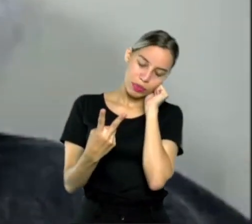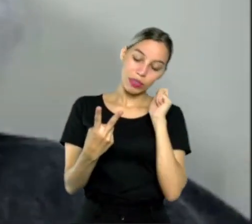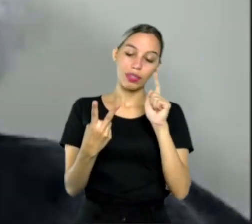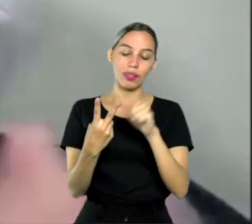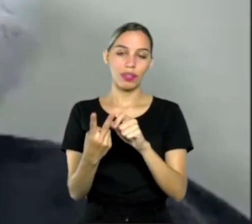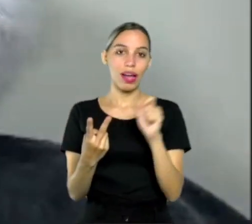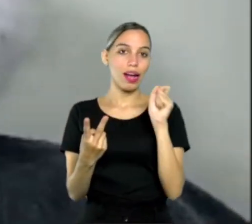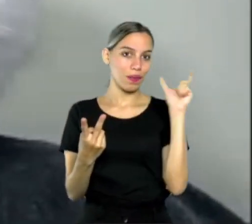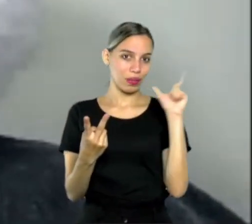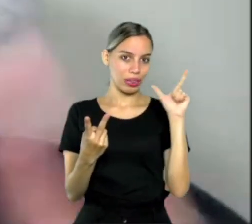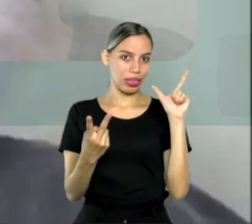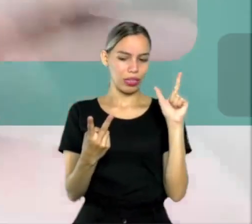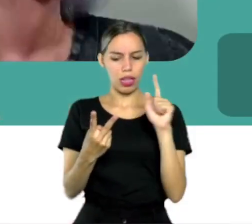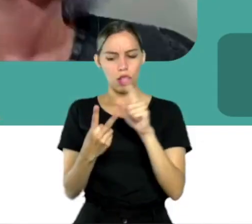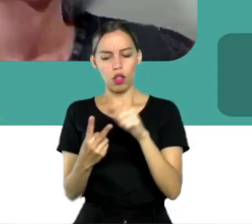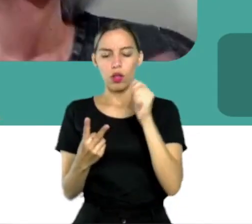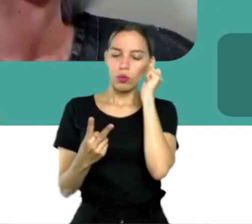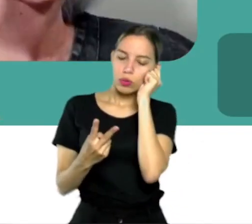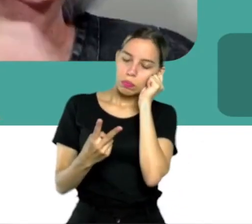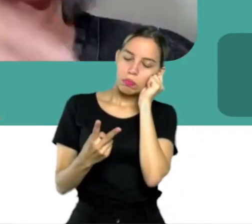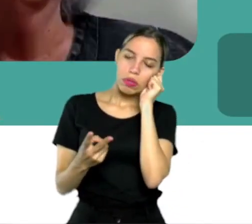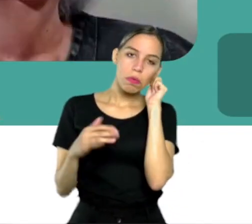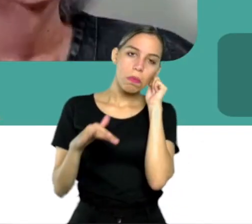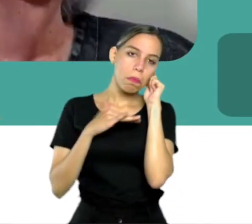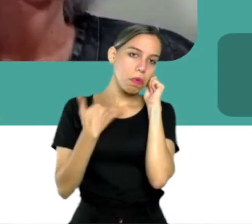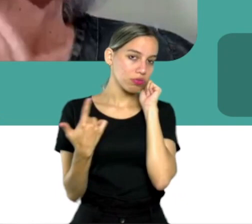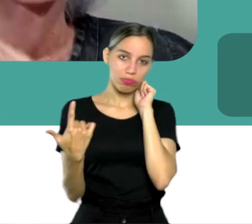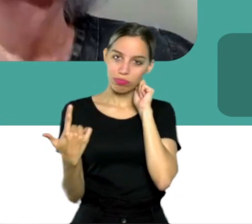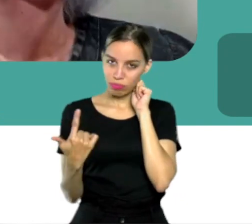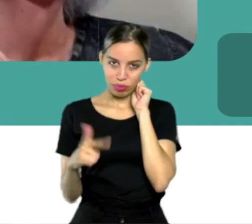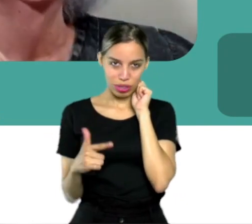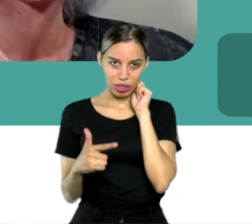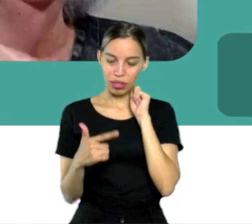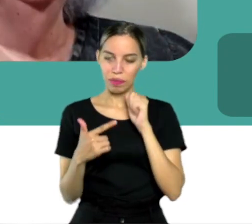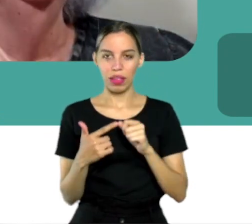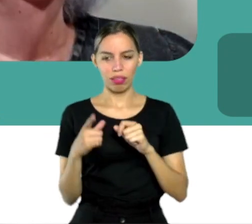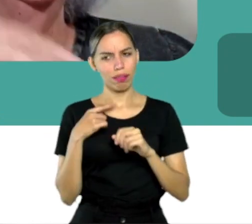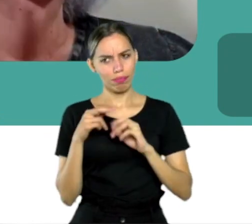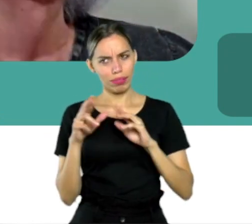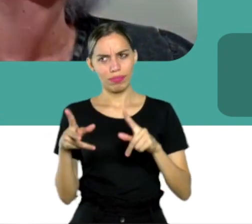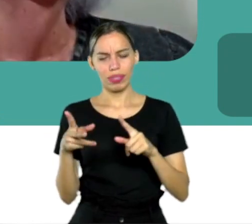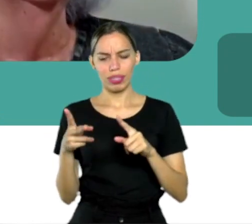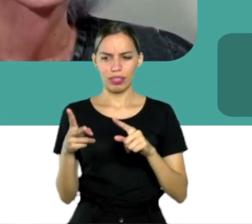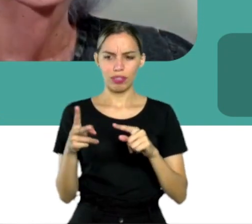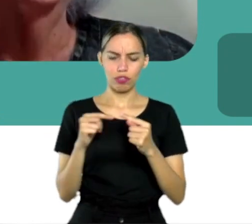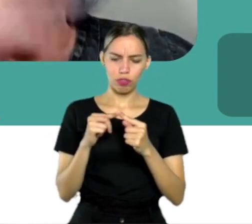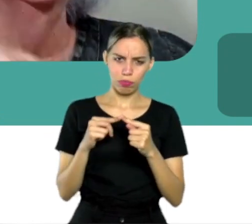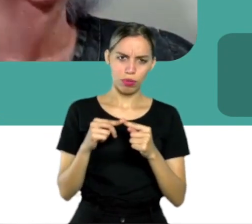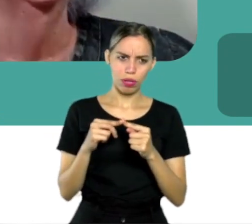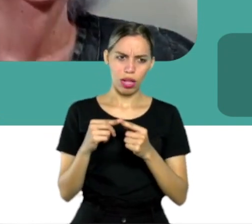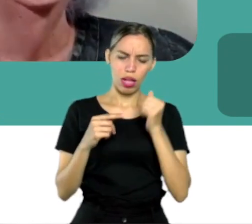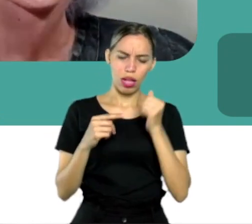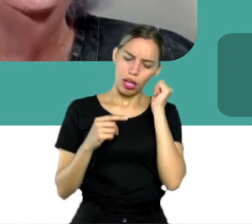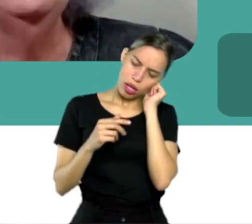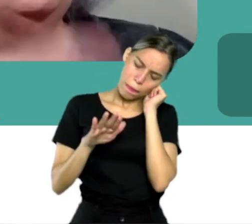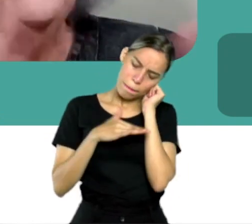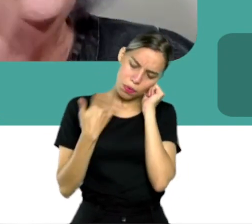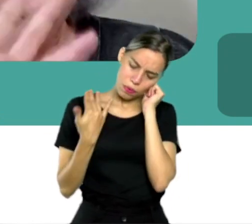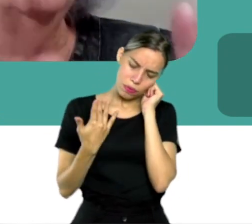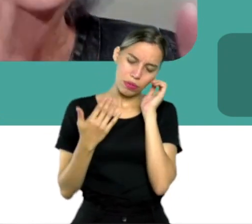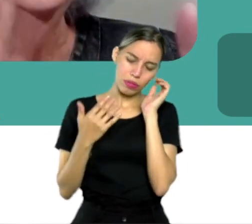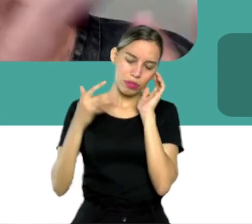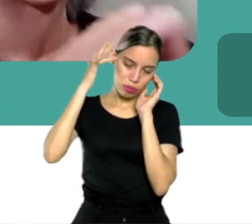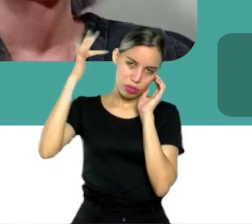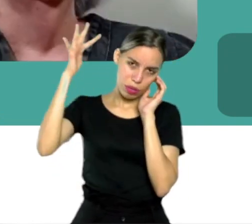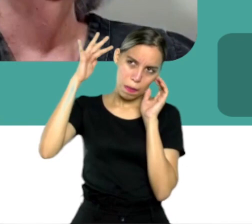não existe, ou se existe é diferente, porque quem está morto está vivo aqui, e quem está vivo lá está morto aqui. é